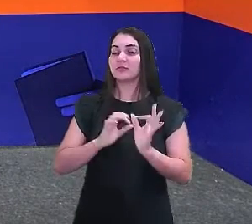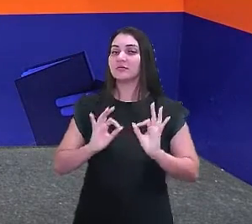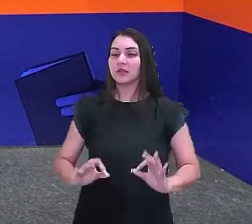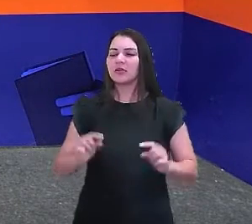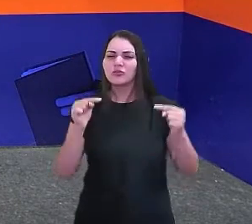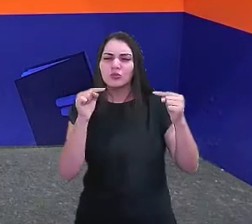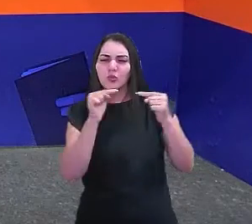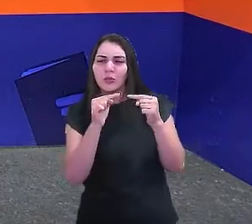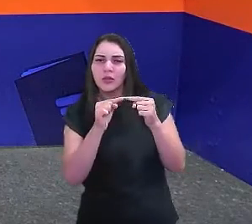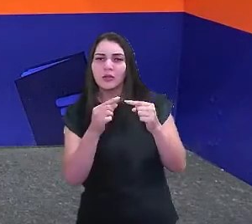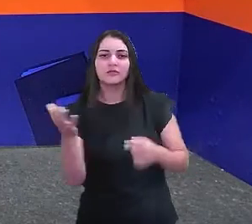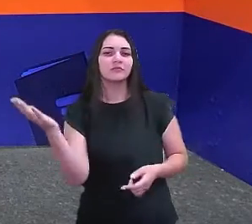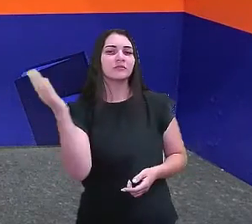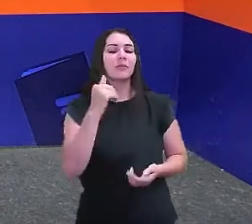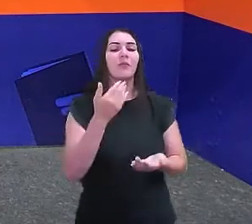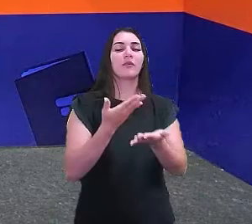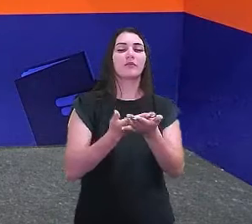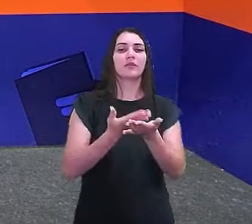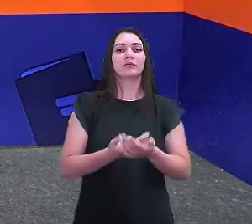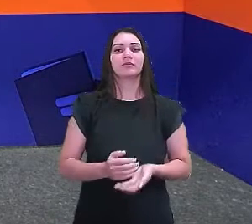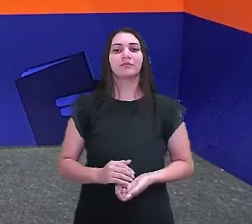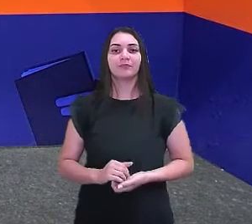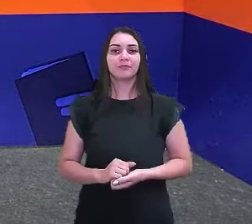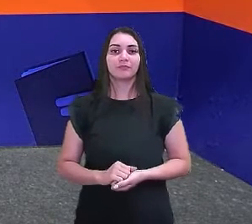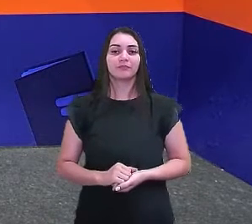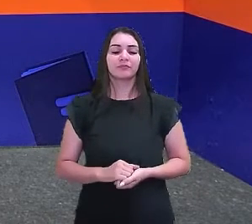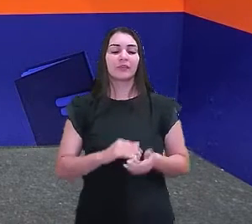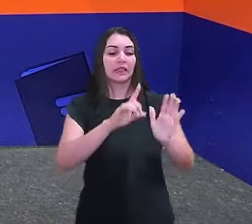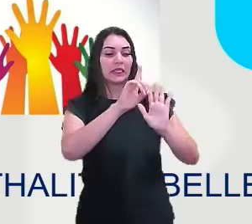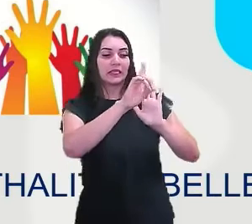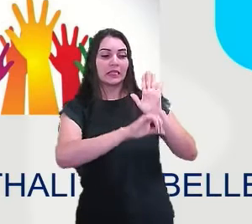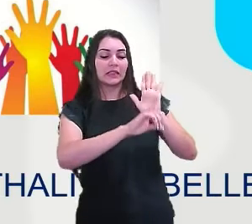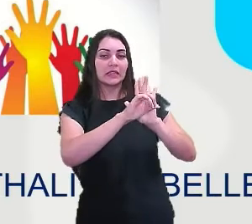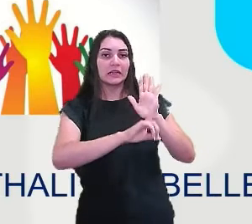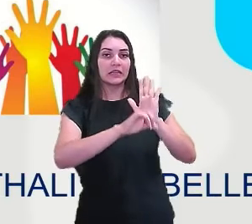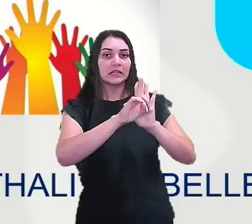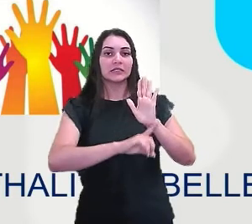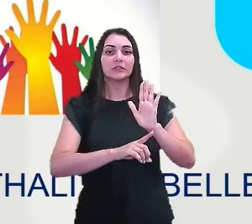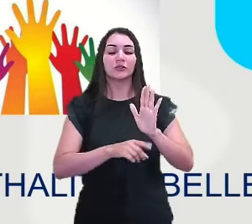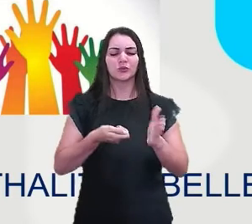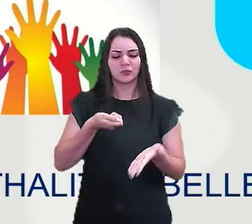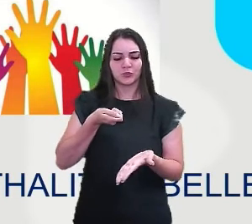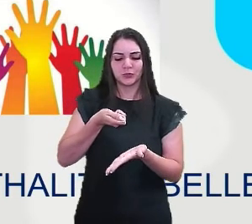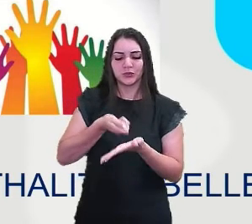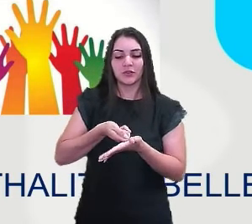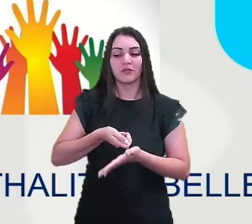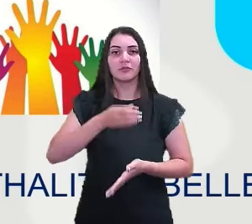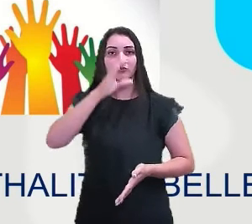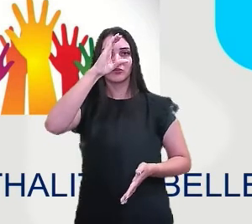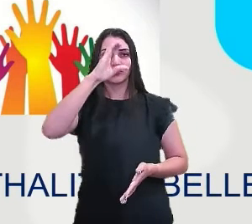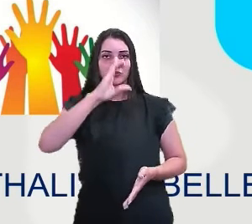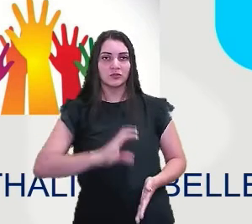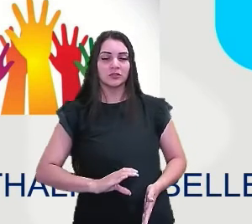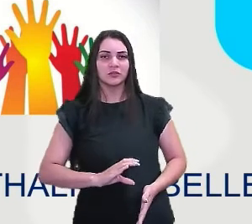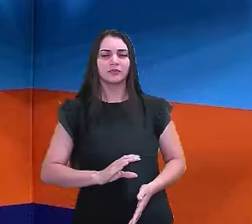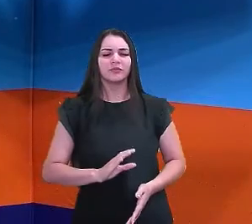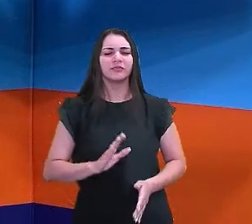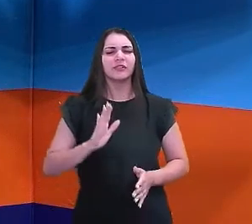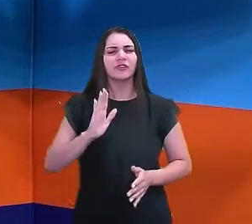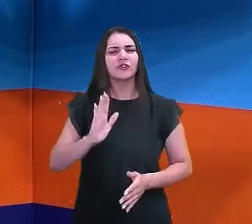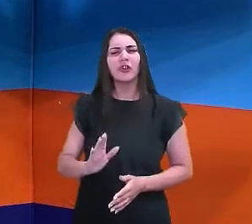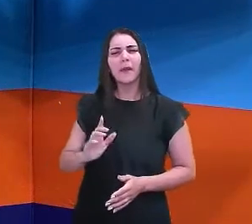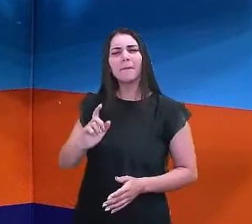Combinado? Simbora para nossa aula. Vamos lá. Direitos e deveres do cidadão. Já pararam